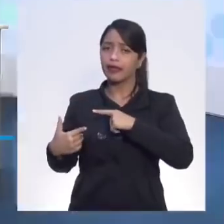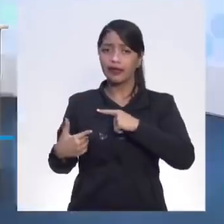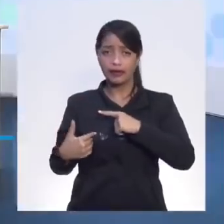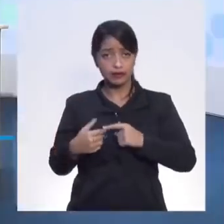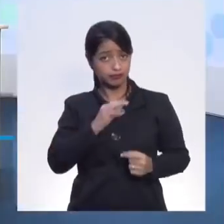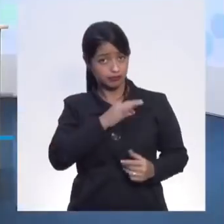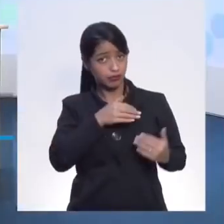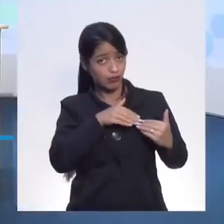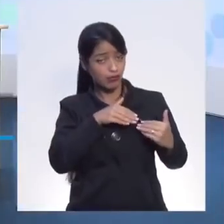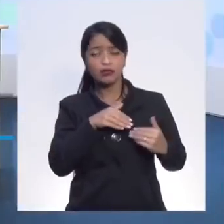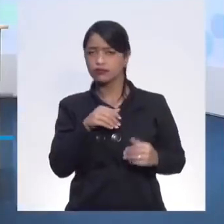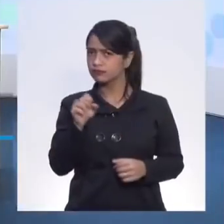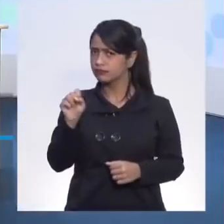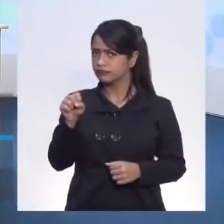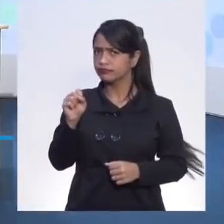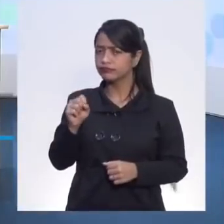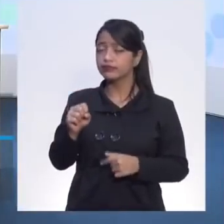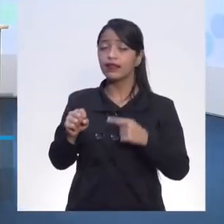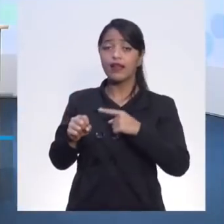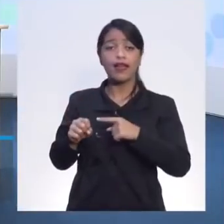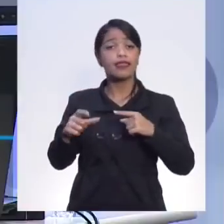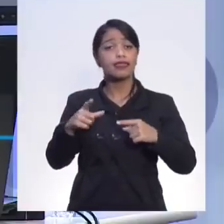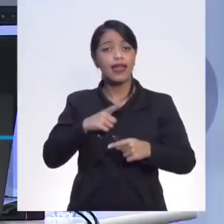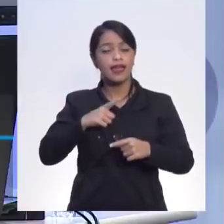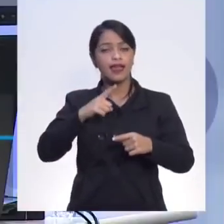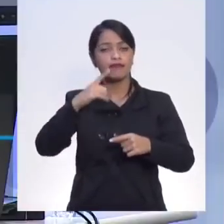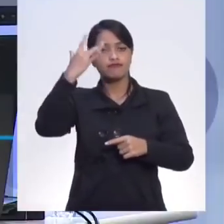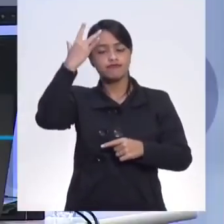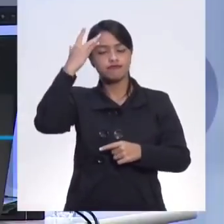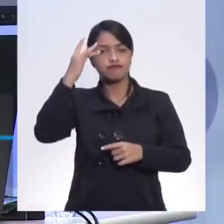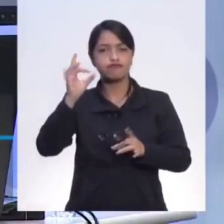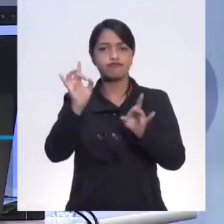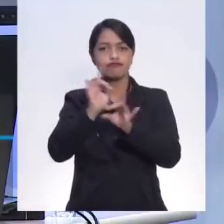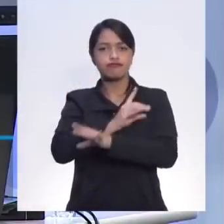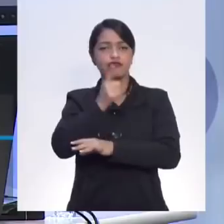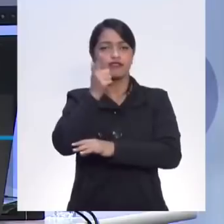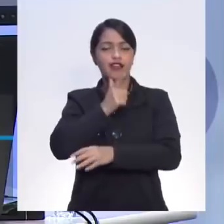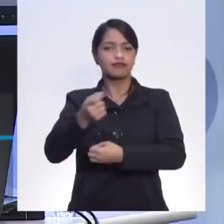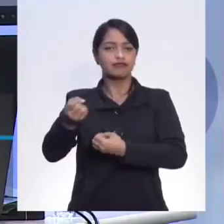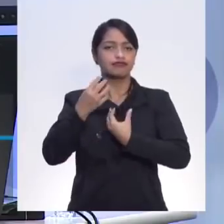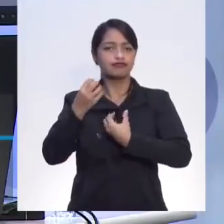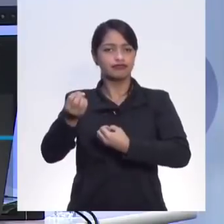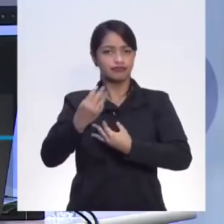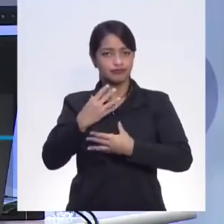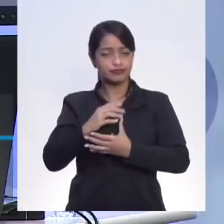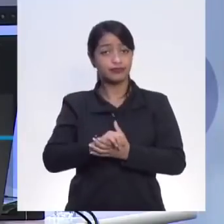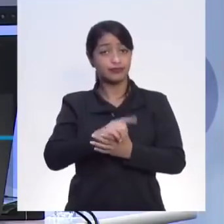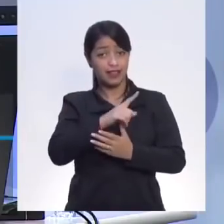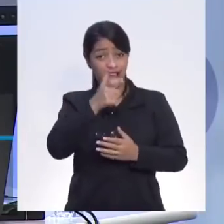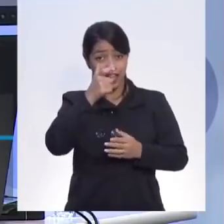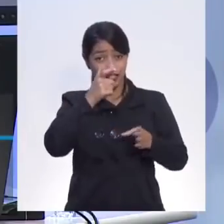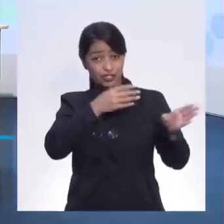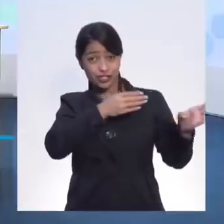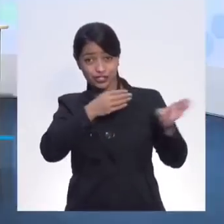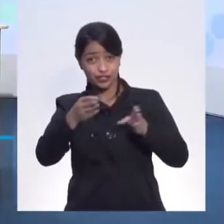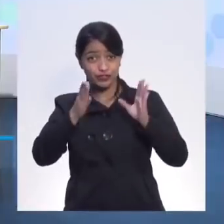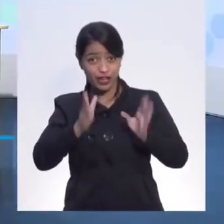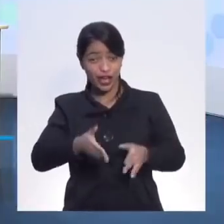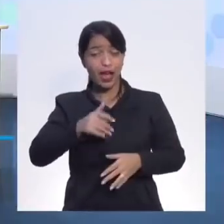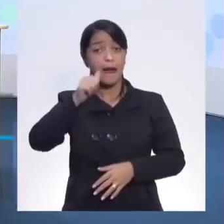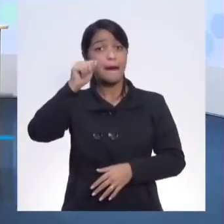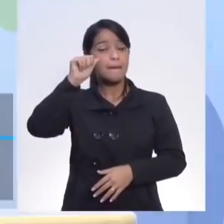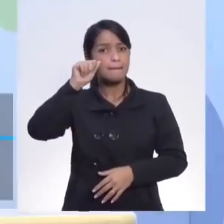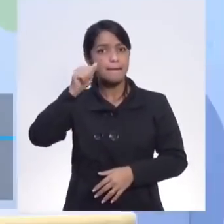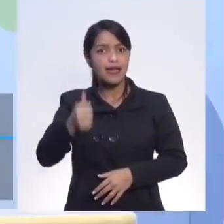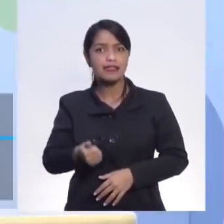tem algum ensinamento para nos passar. Mas, para quem assistir a história, Pedrinho sempre coloca a Visconde numa enrascada. Aí eu fiquei chateada